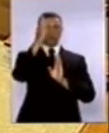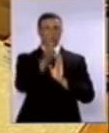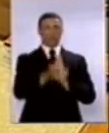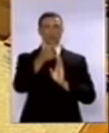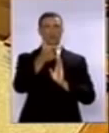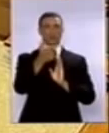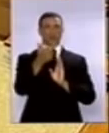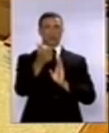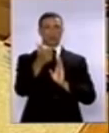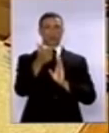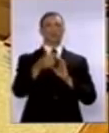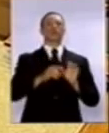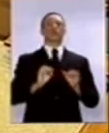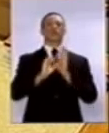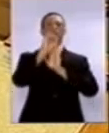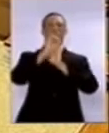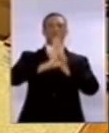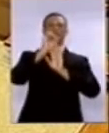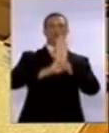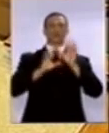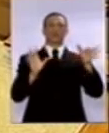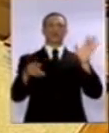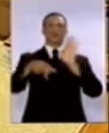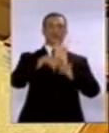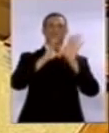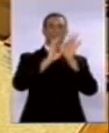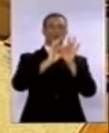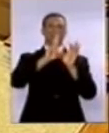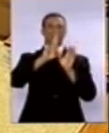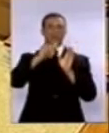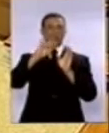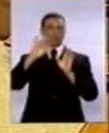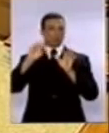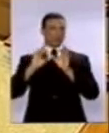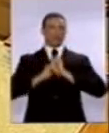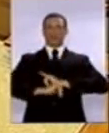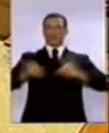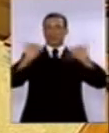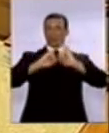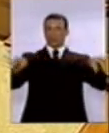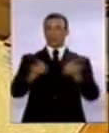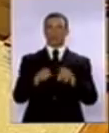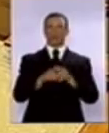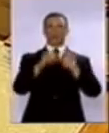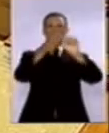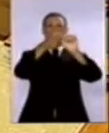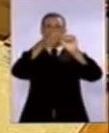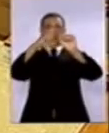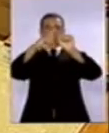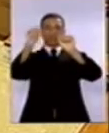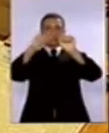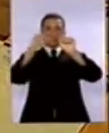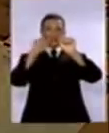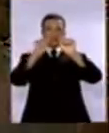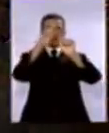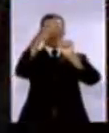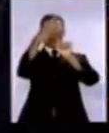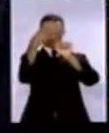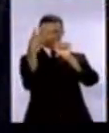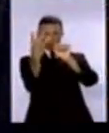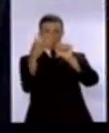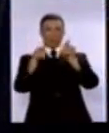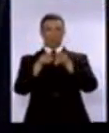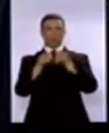publicado no diário oficial da união no dia subseqüente com base no artigo 84 inciso 14 da constituição